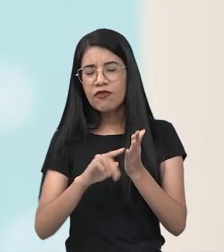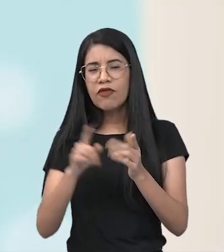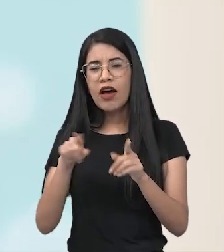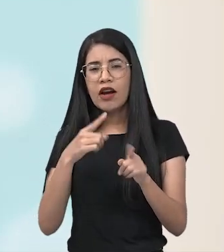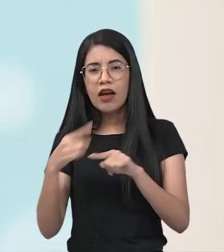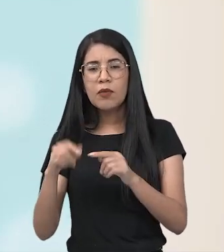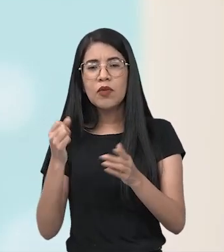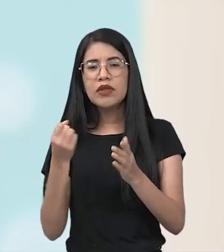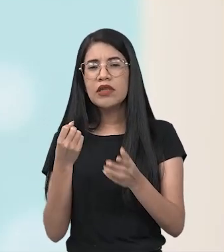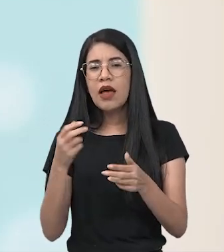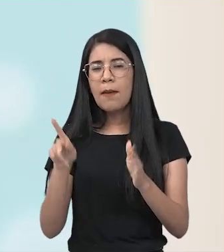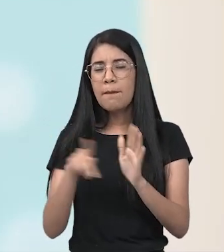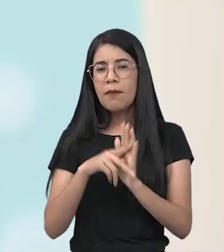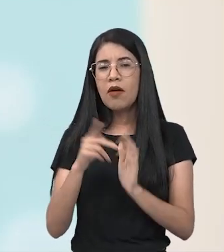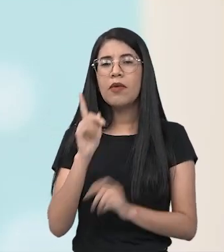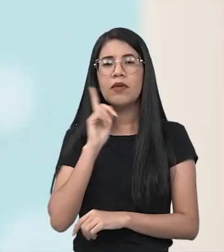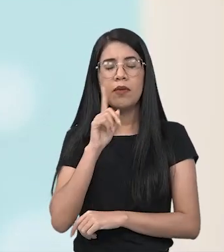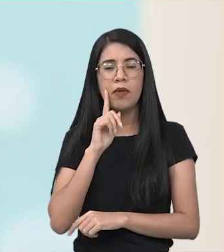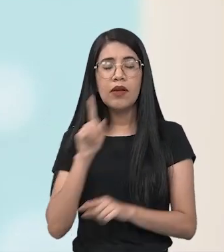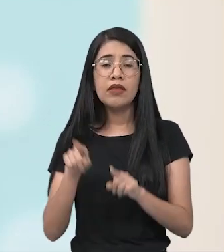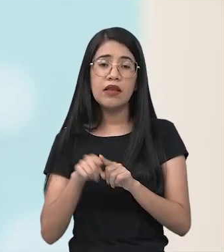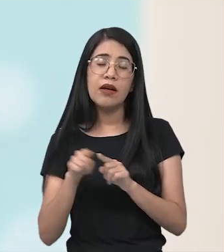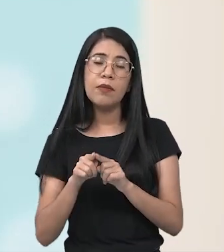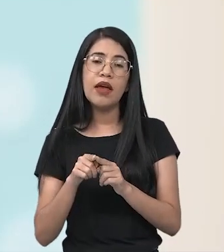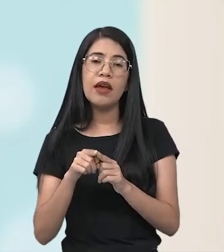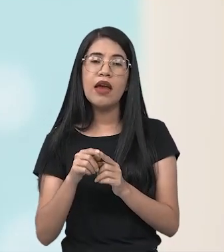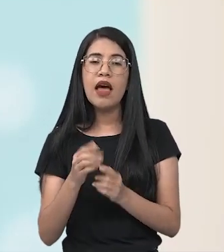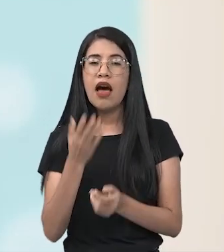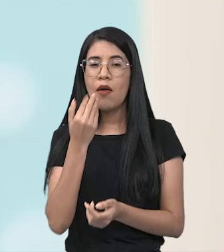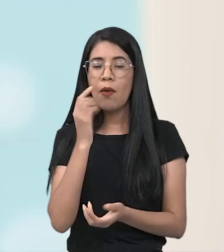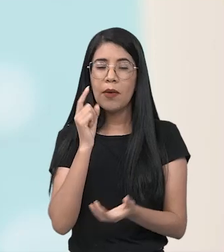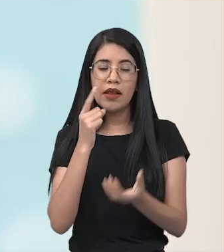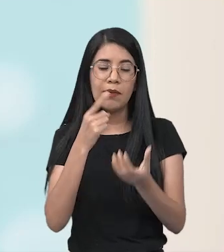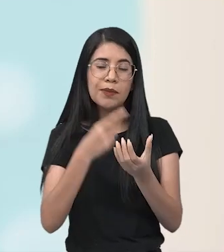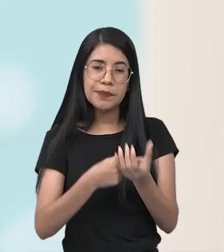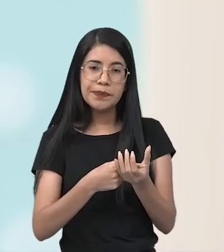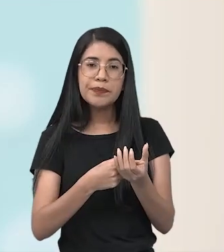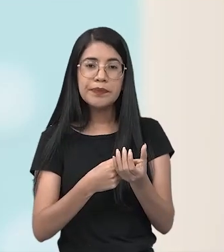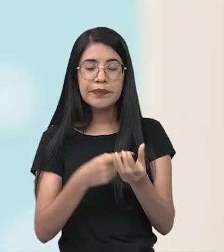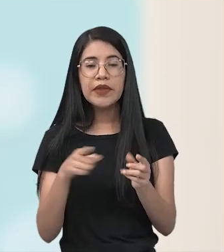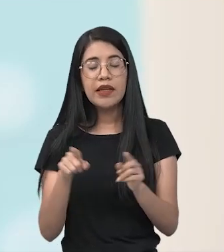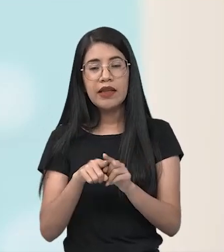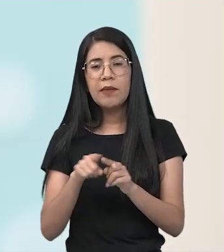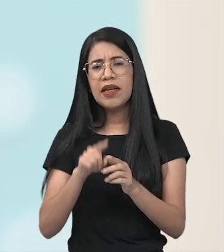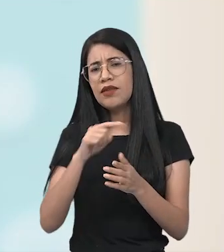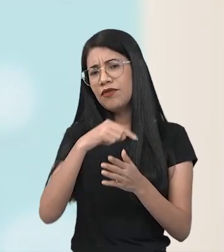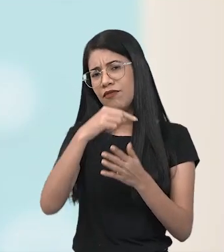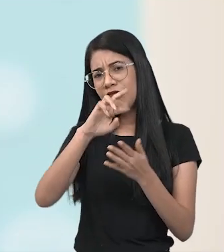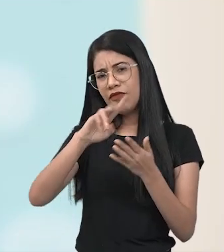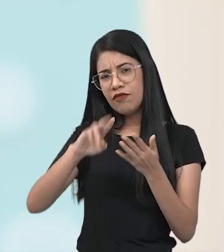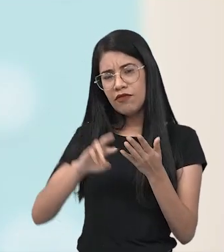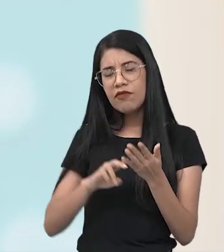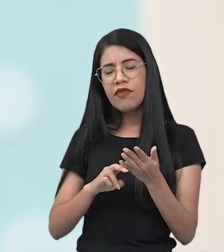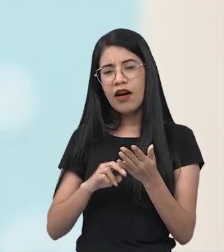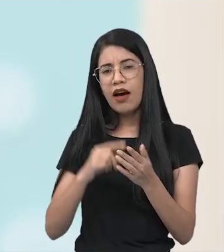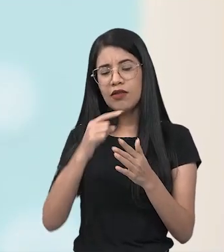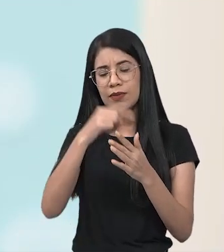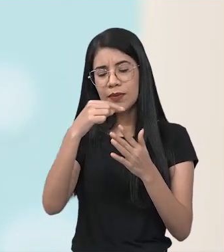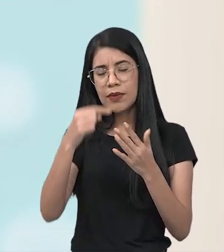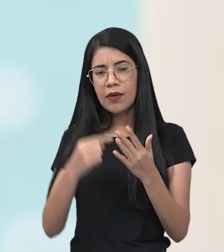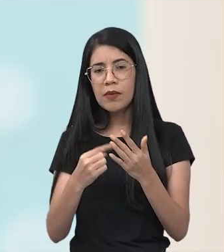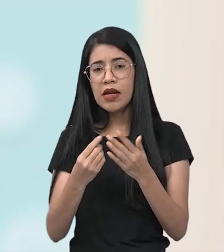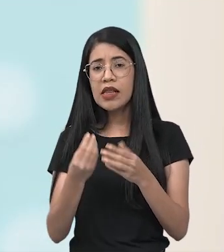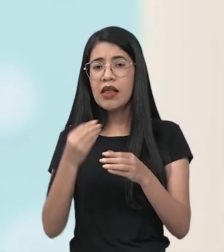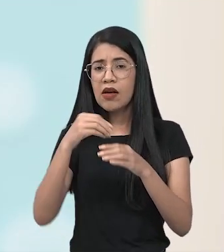norte-americana, na alimentação, o cachorro-quente, por exemplo. Então, a gente tem elementos dessa cultura americana